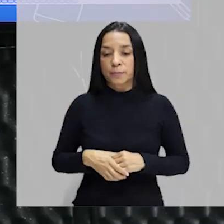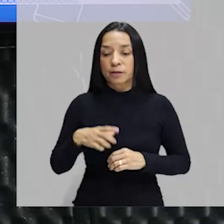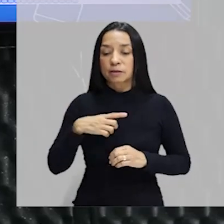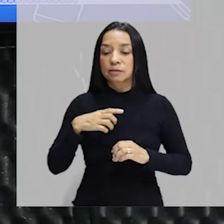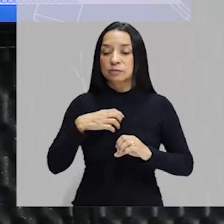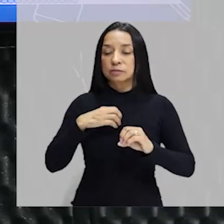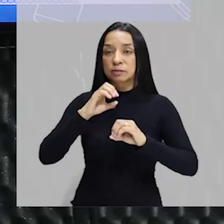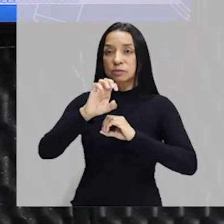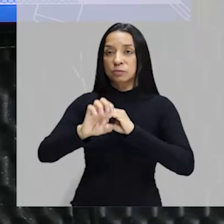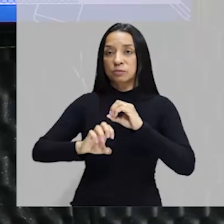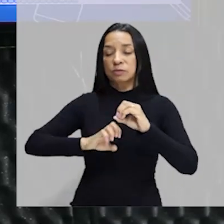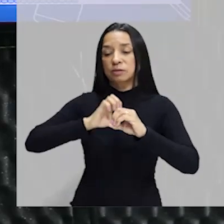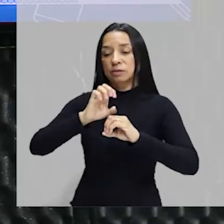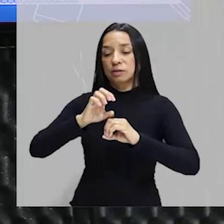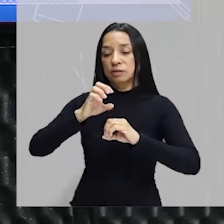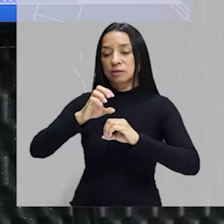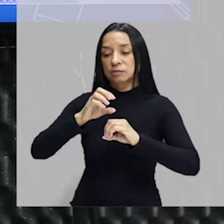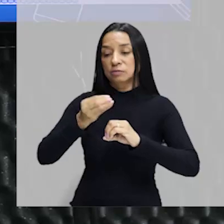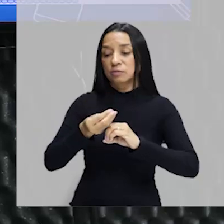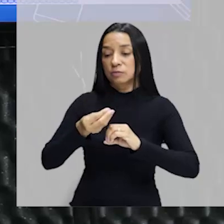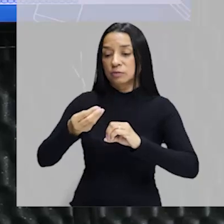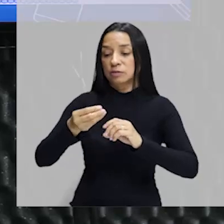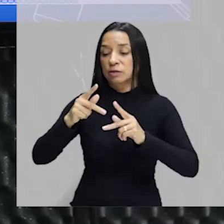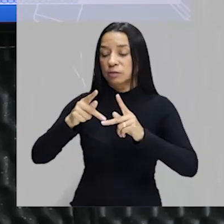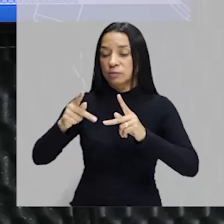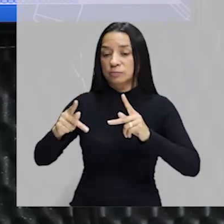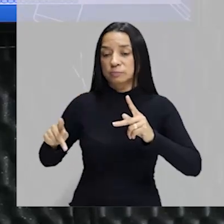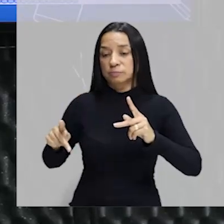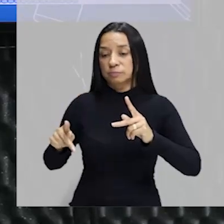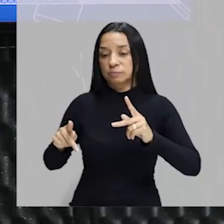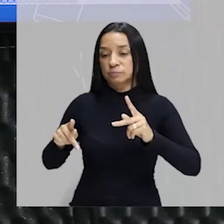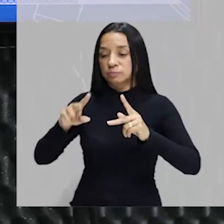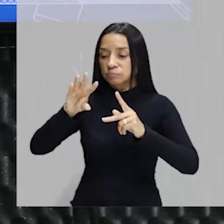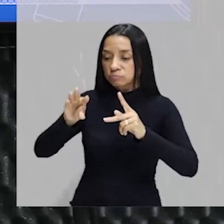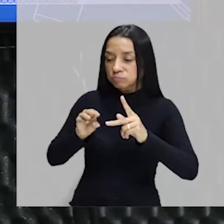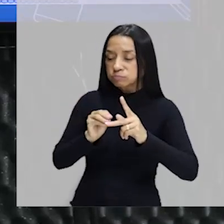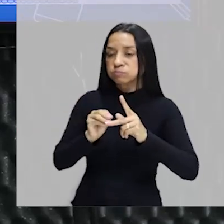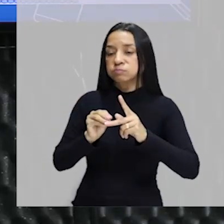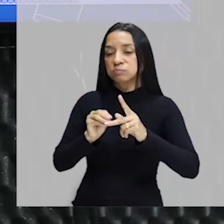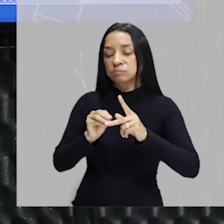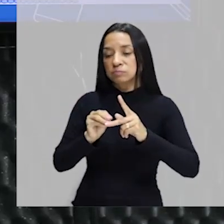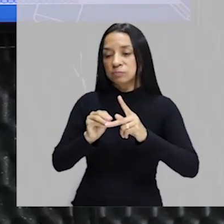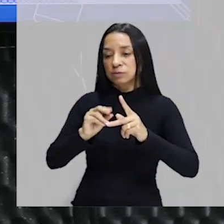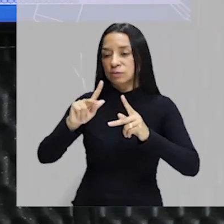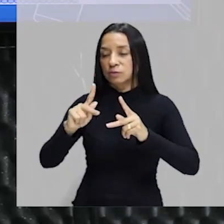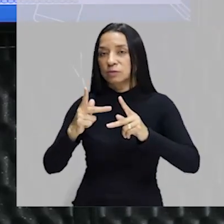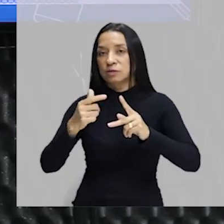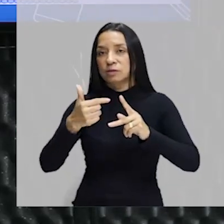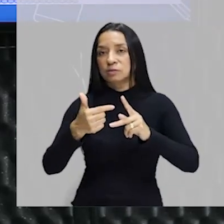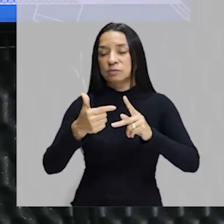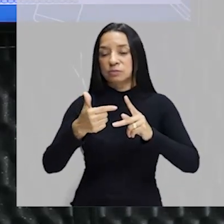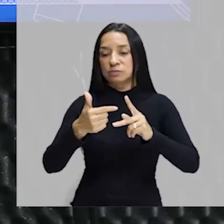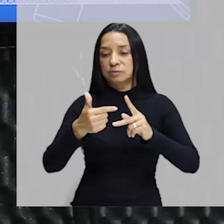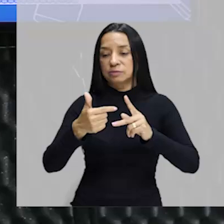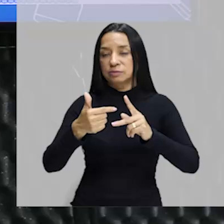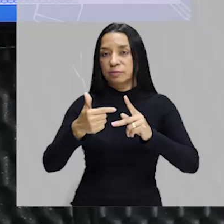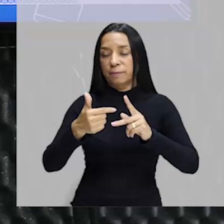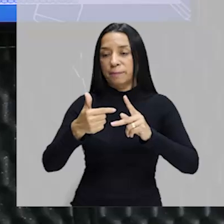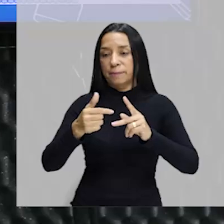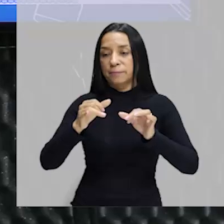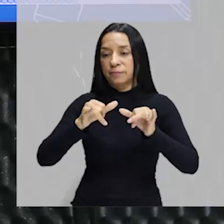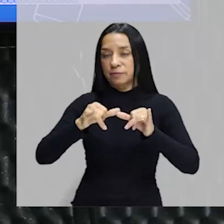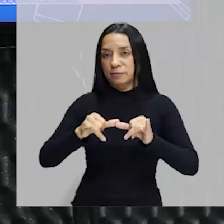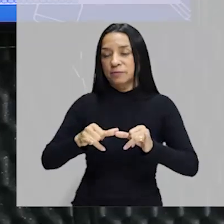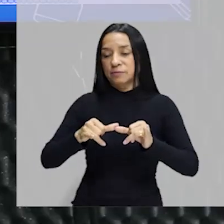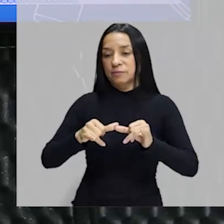foi entregue para essa proteína, ela vai arrancar esse elétron do hidrogênio. O hidrogênio vai ficar